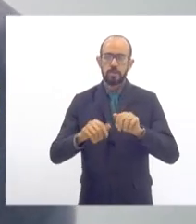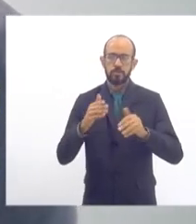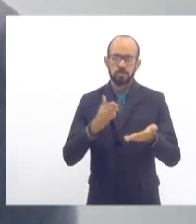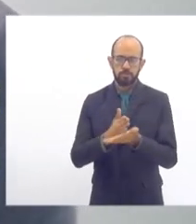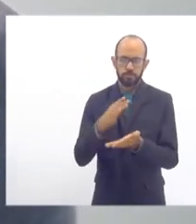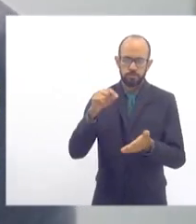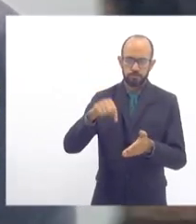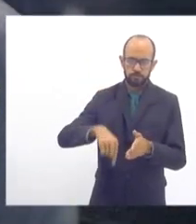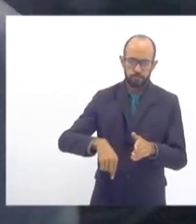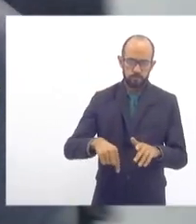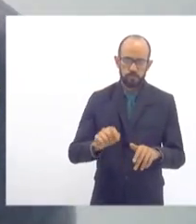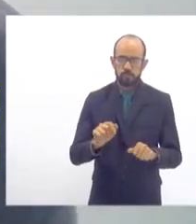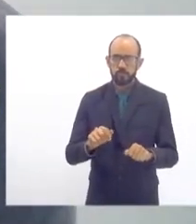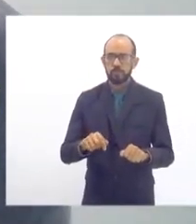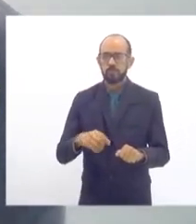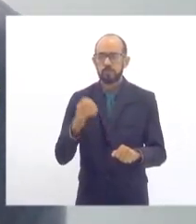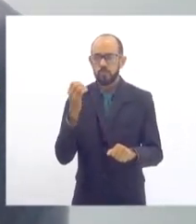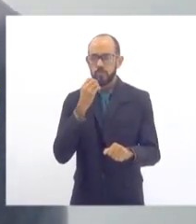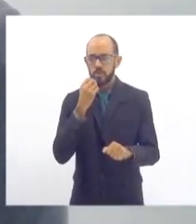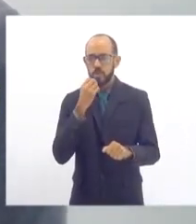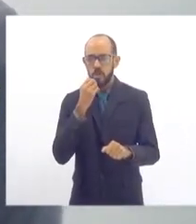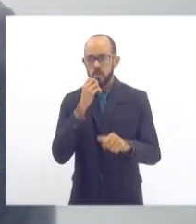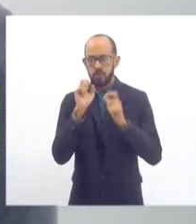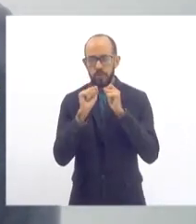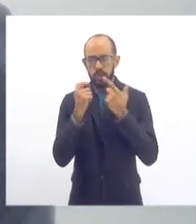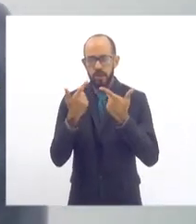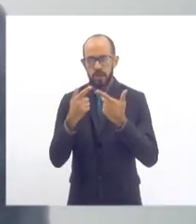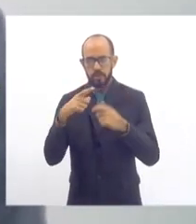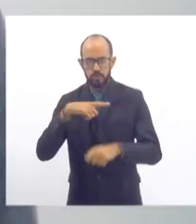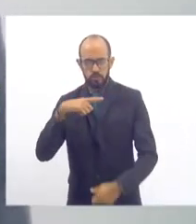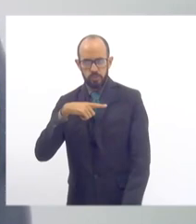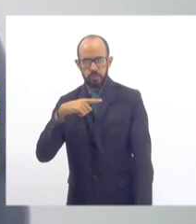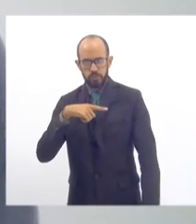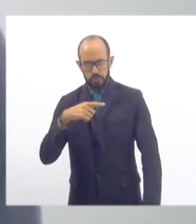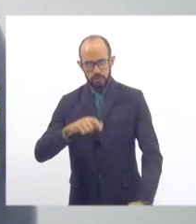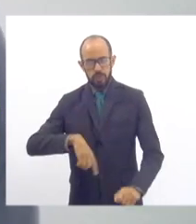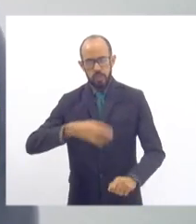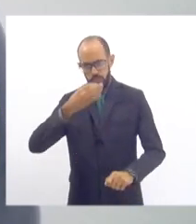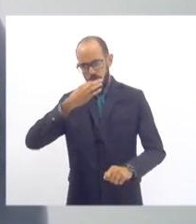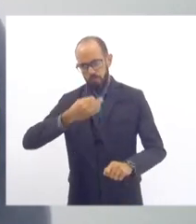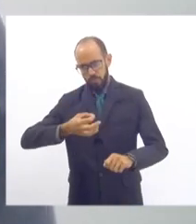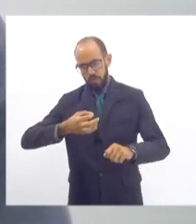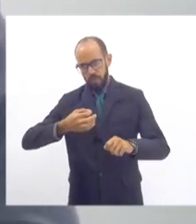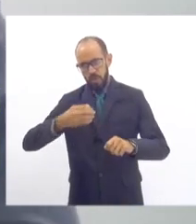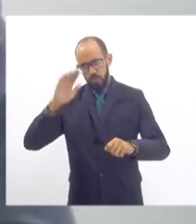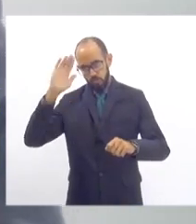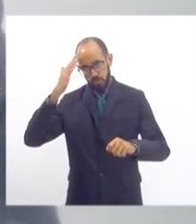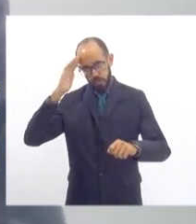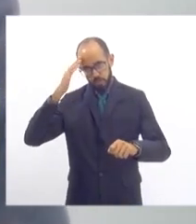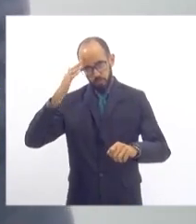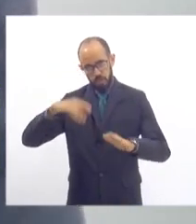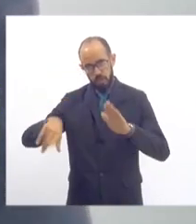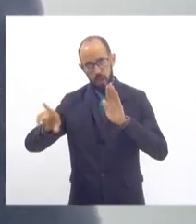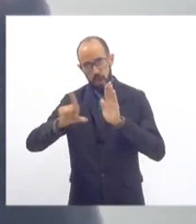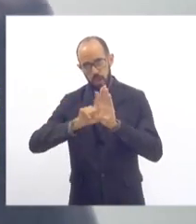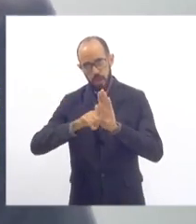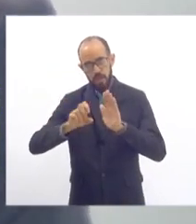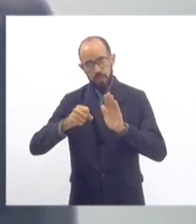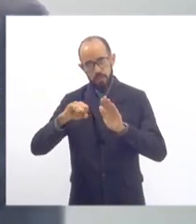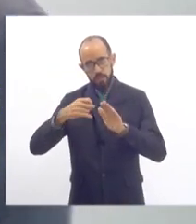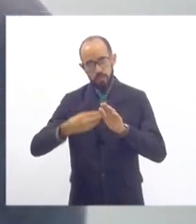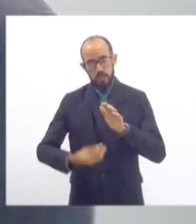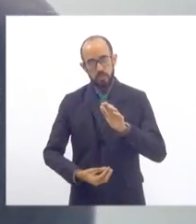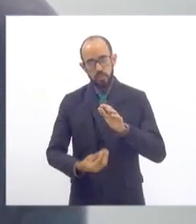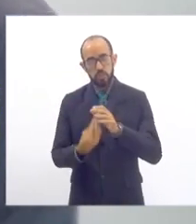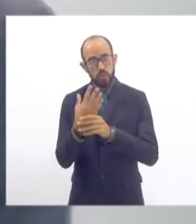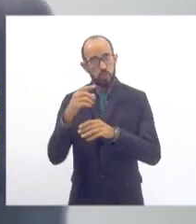e, evidentemente, o Parlamento tem legitimidade para se posicionar sobre o entendimento que tem da lei, uma vez que fizemos essa, né, saiu